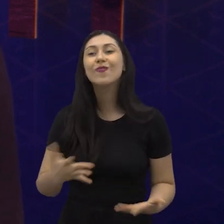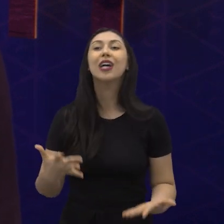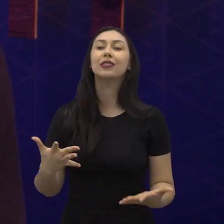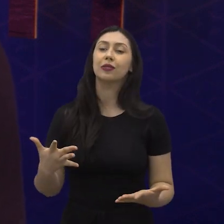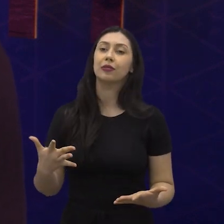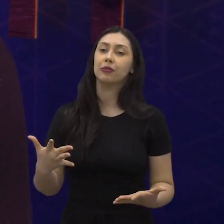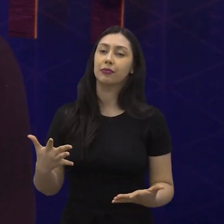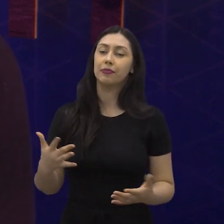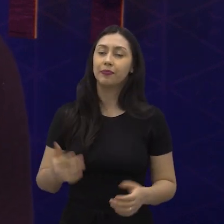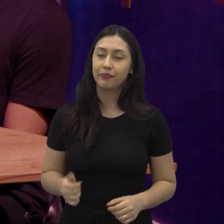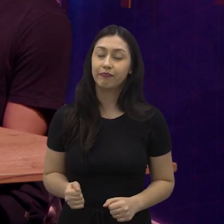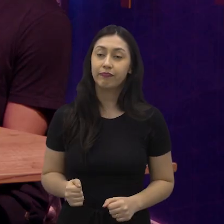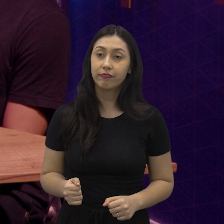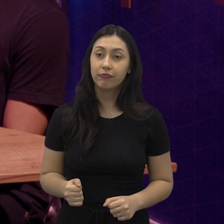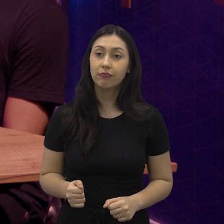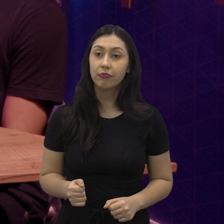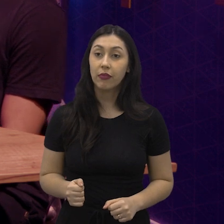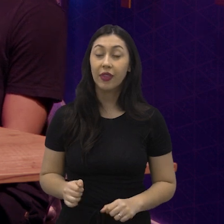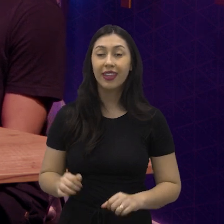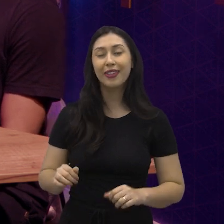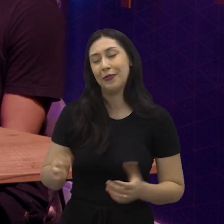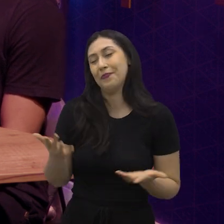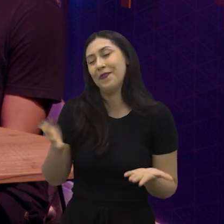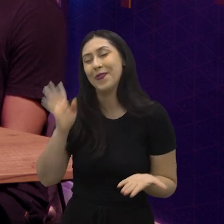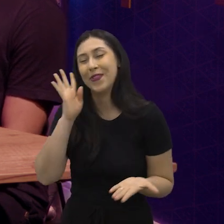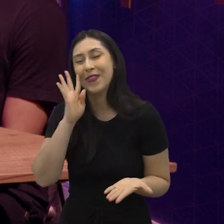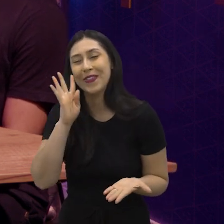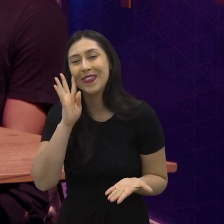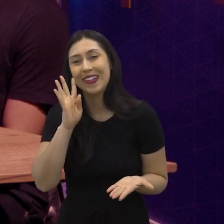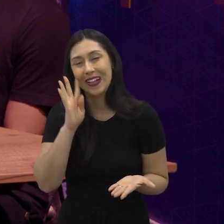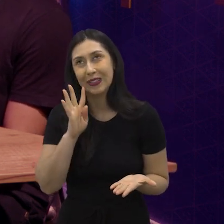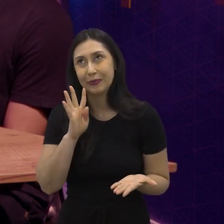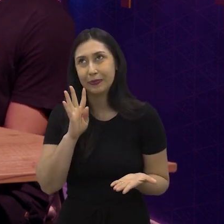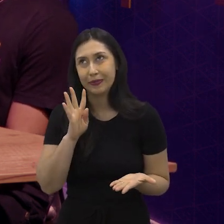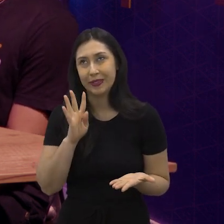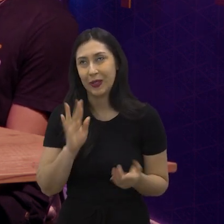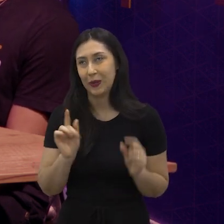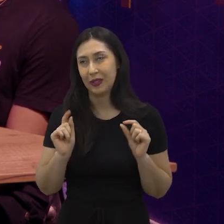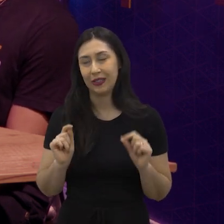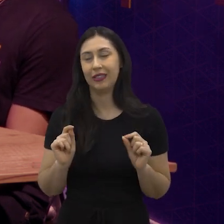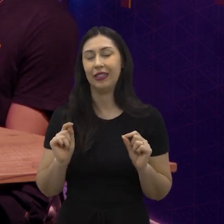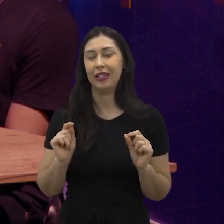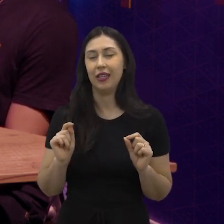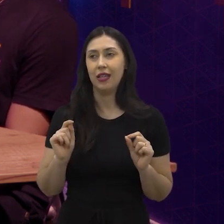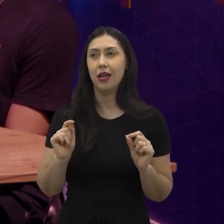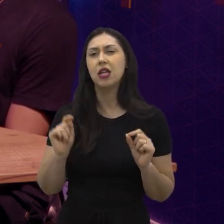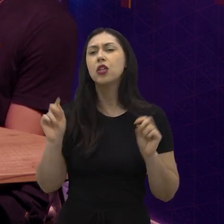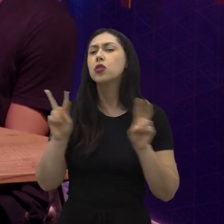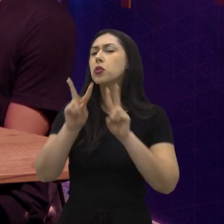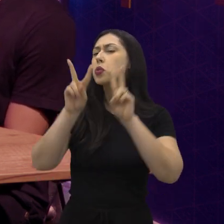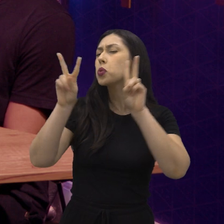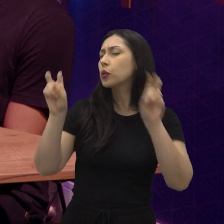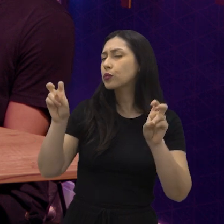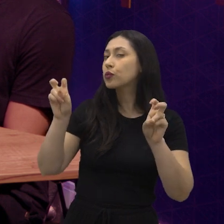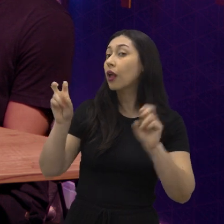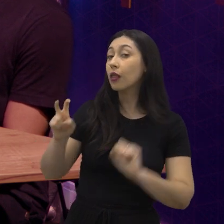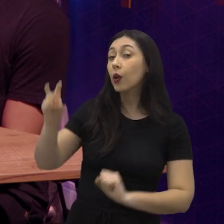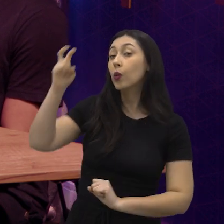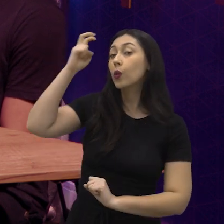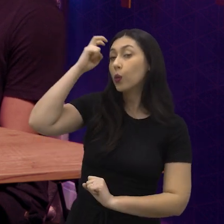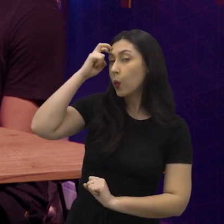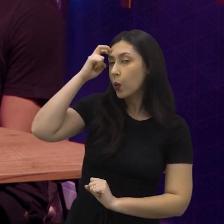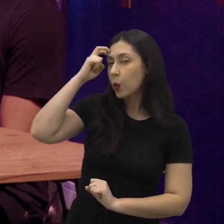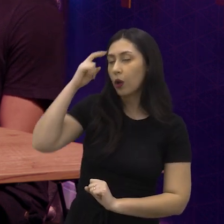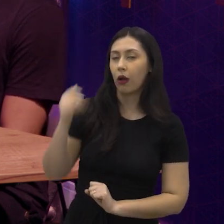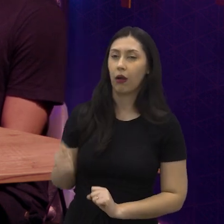ele ir para algum lugar. Né? Perfeito. Mas o legal é que quando a gente fala de cultura pop, quando a